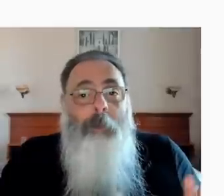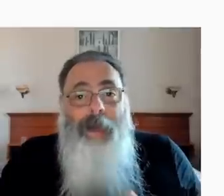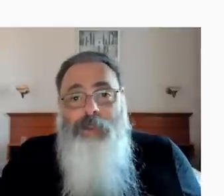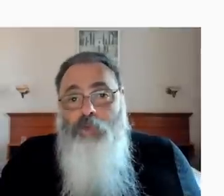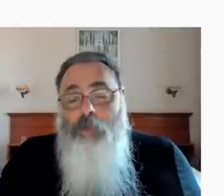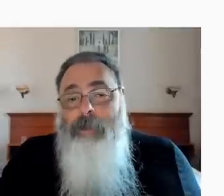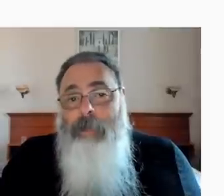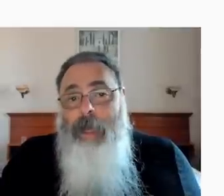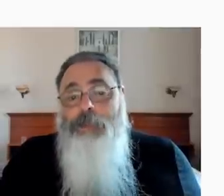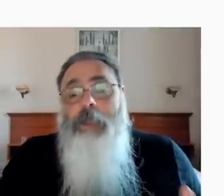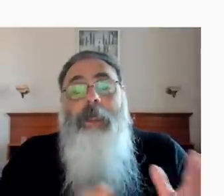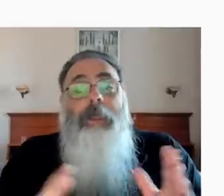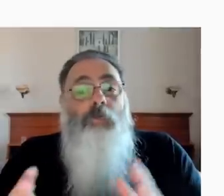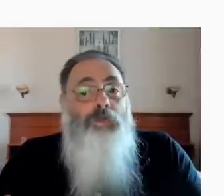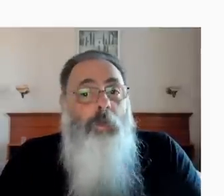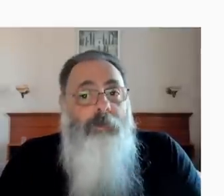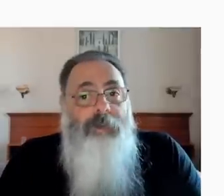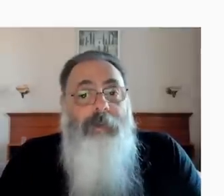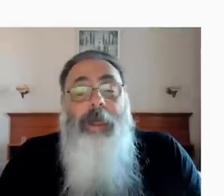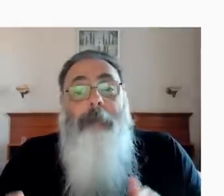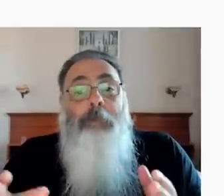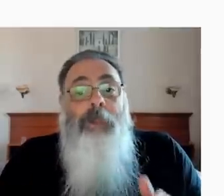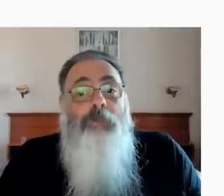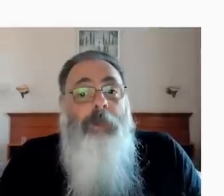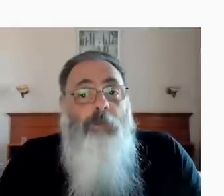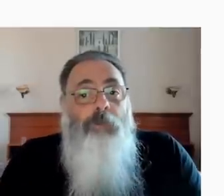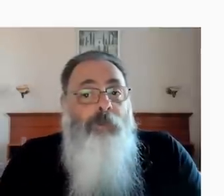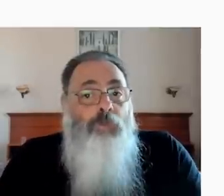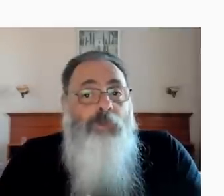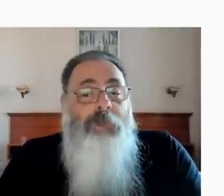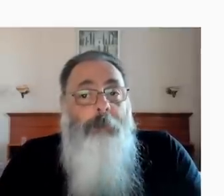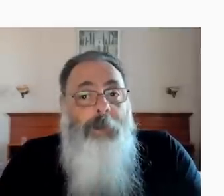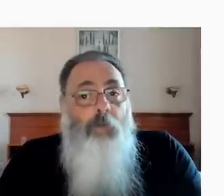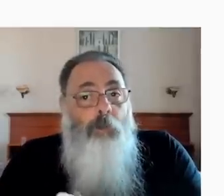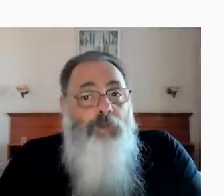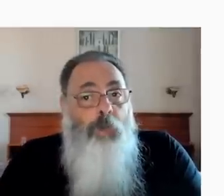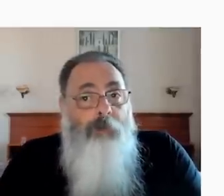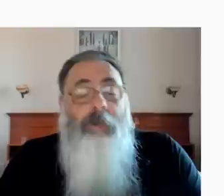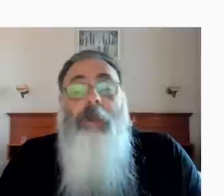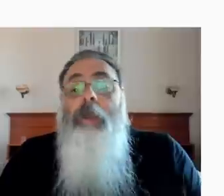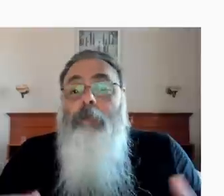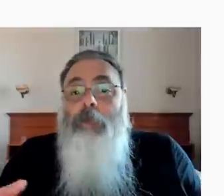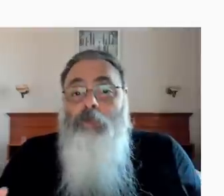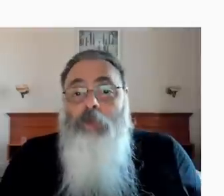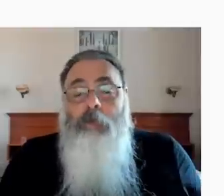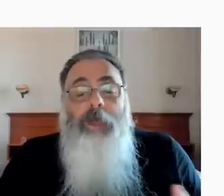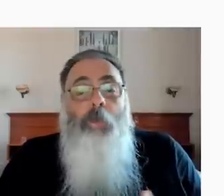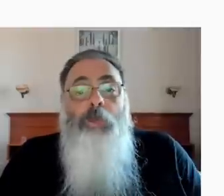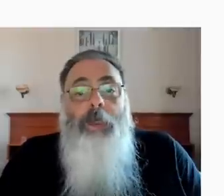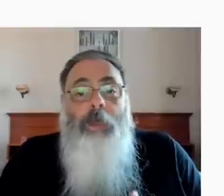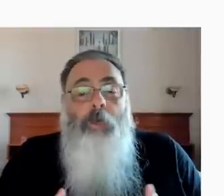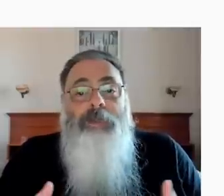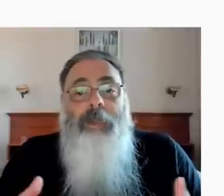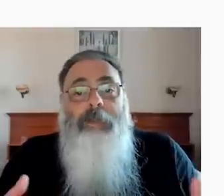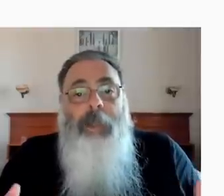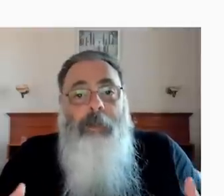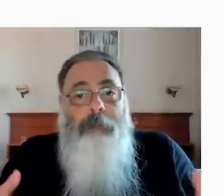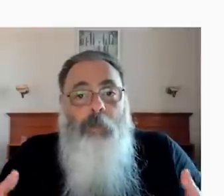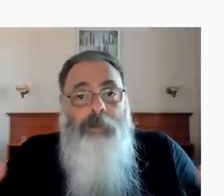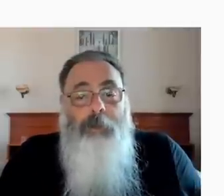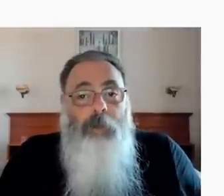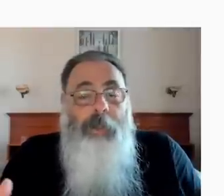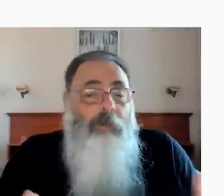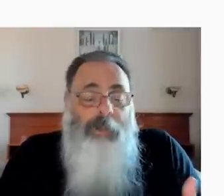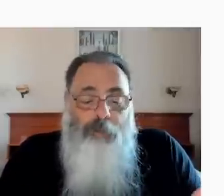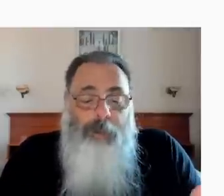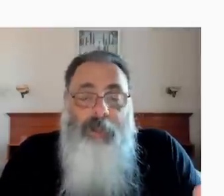as pessoas com baixa escolaridade e os jovens é por isso que é tão difícil conseguir emprego como jovem porque o jovem a única coisa que